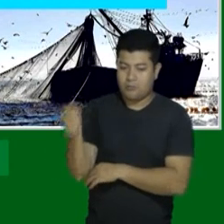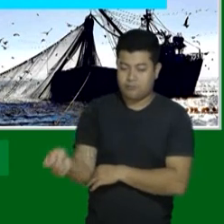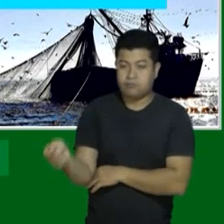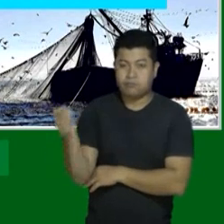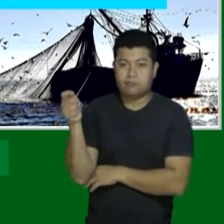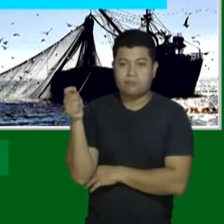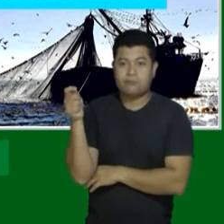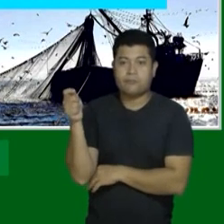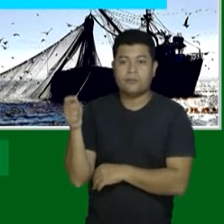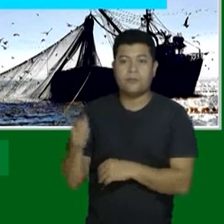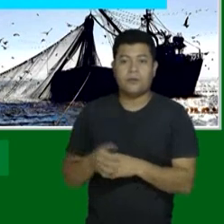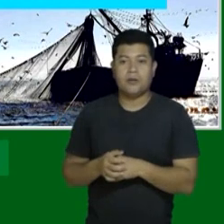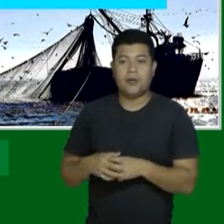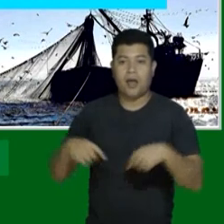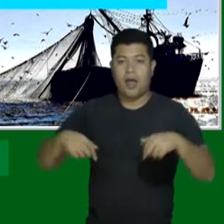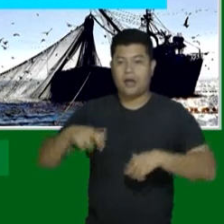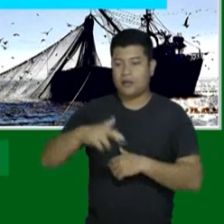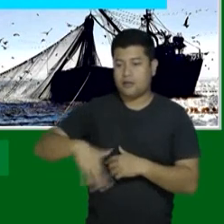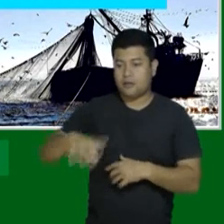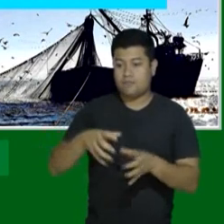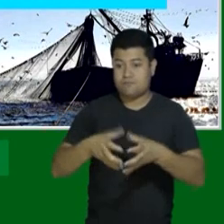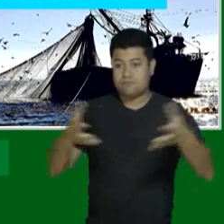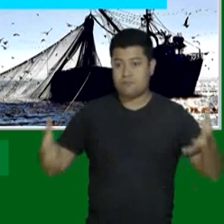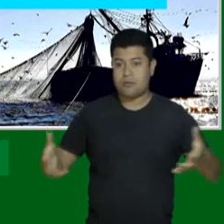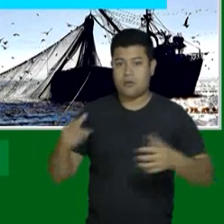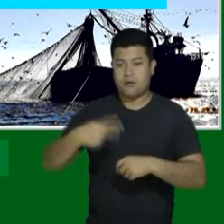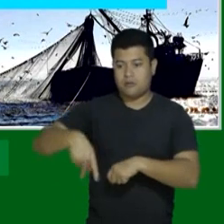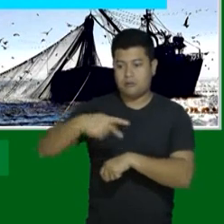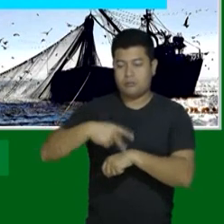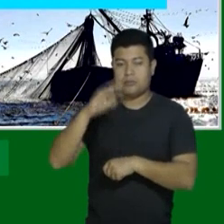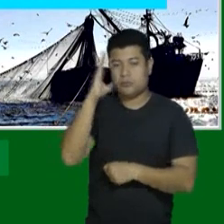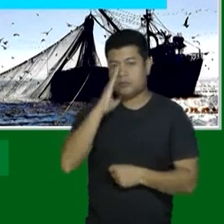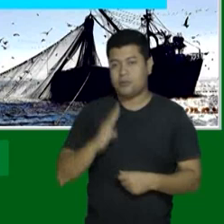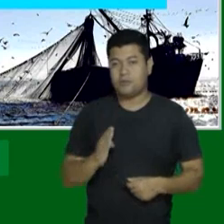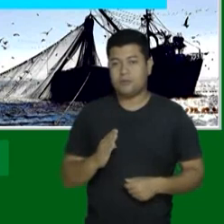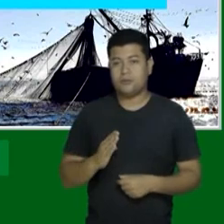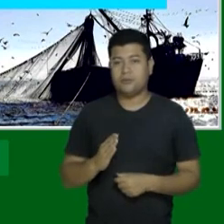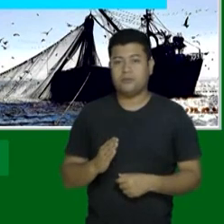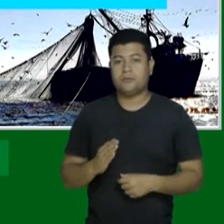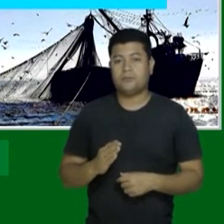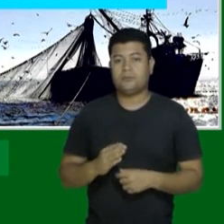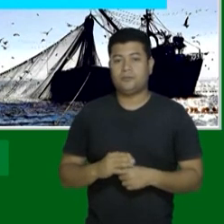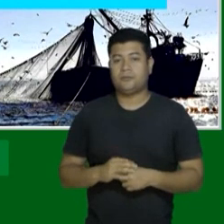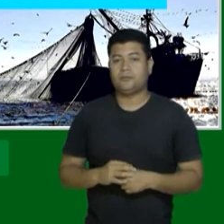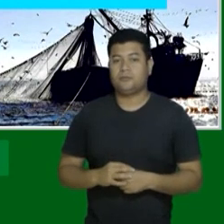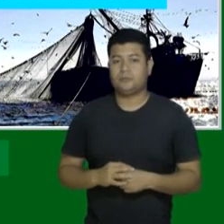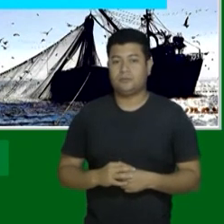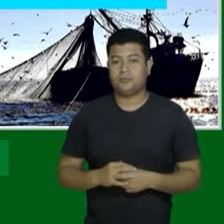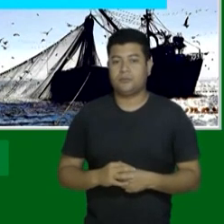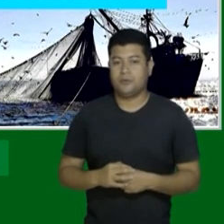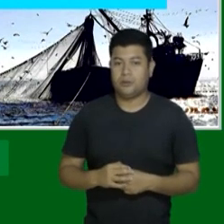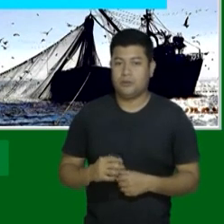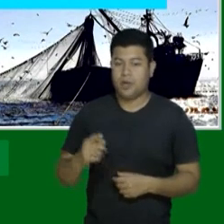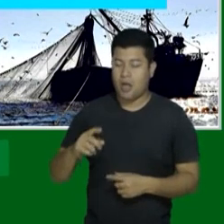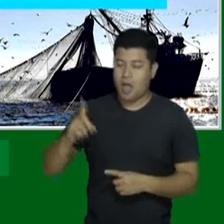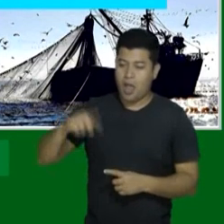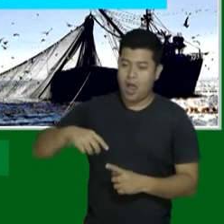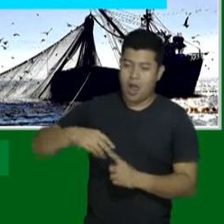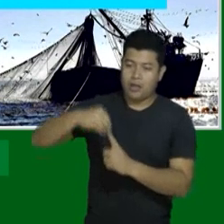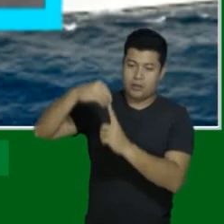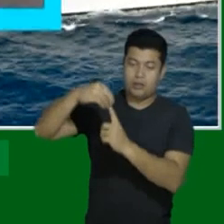nossa região é uma das maiores do país, como o Ernesto acabou de falar, a gente é destaque no